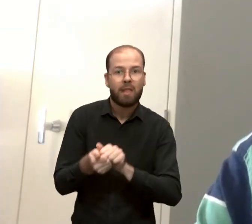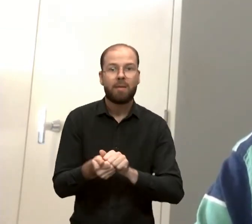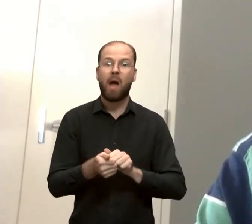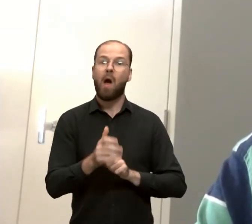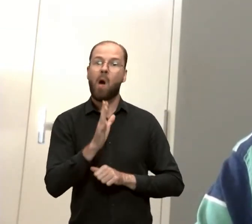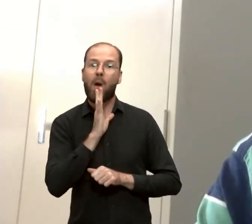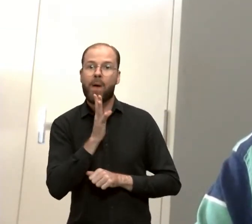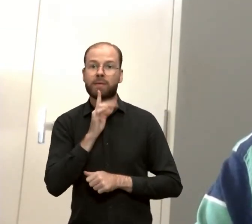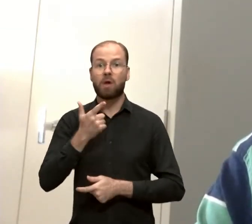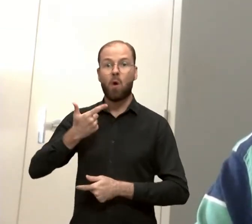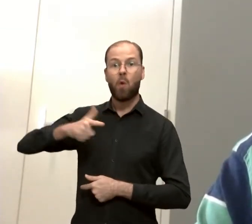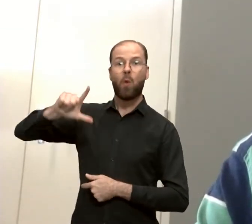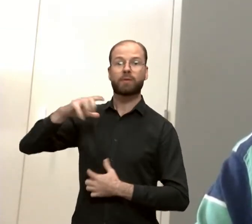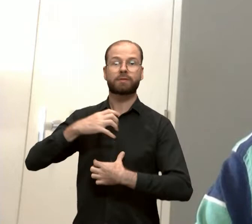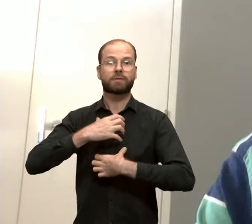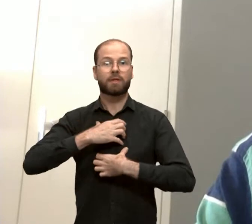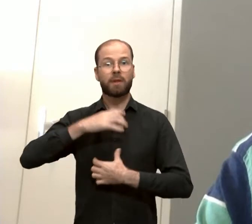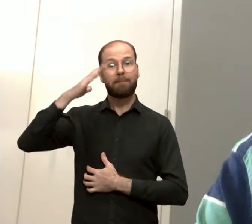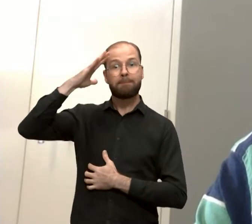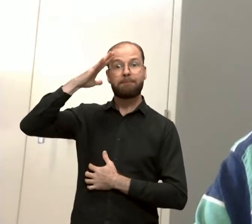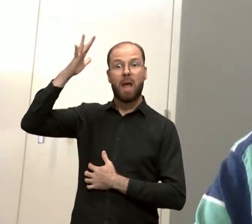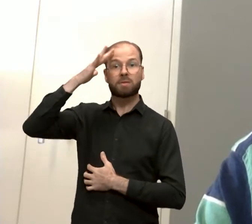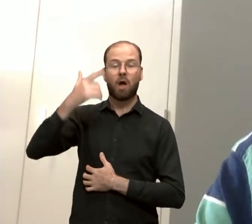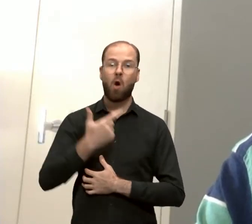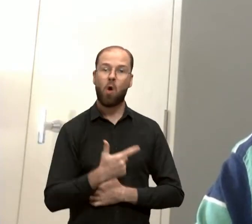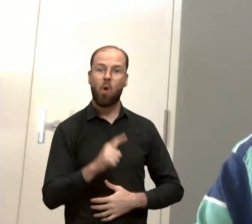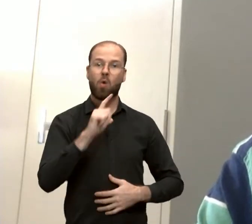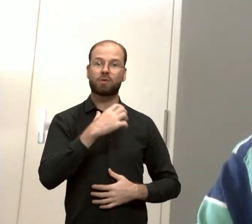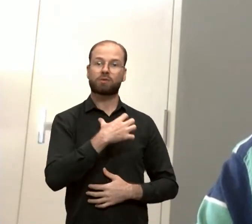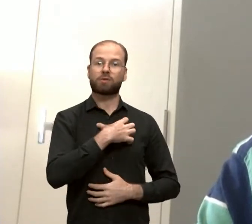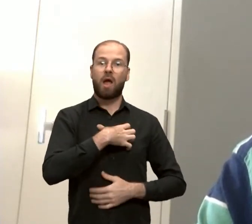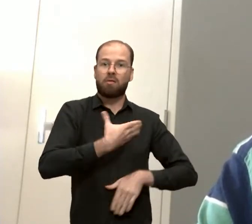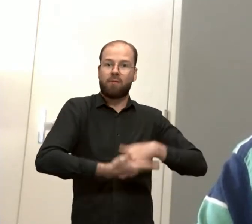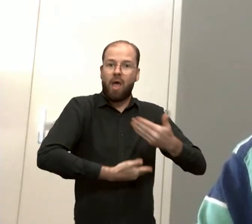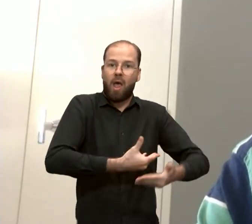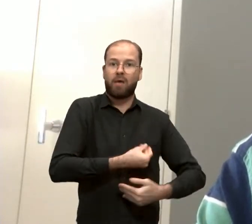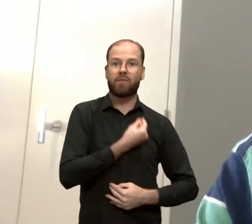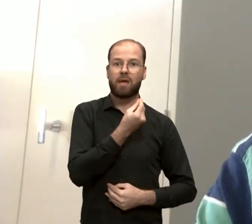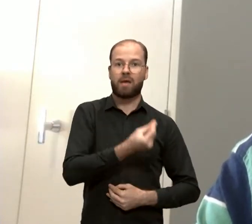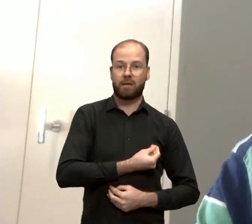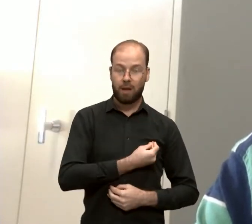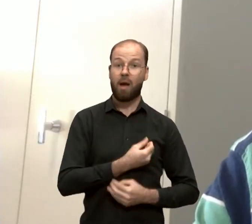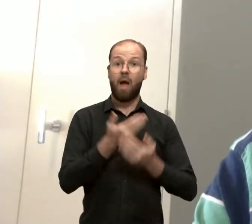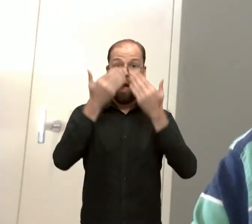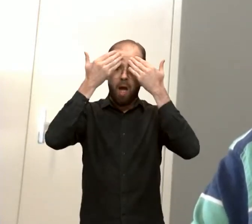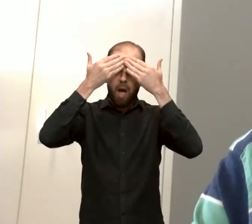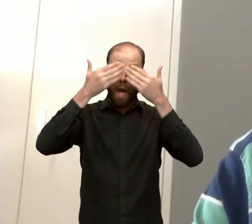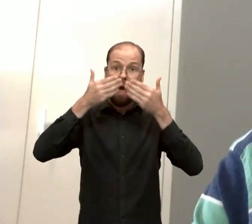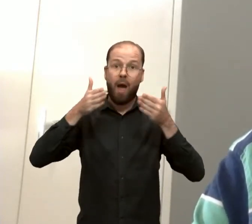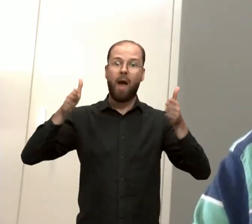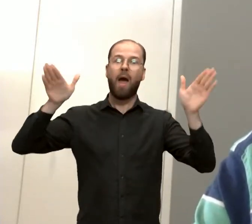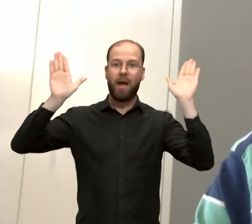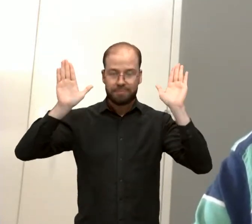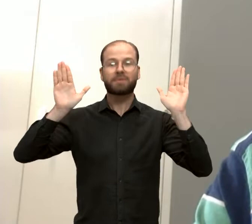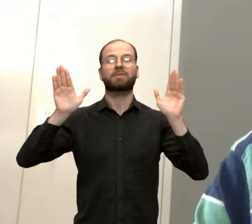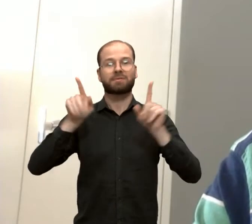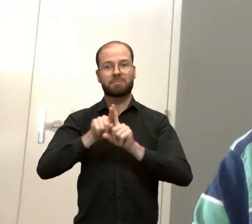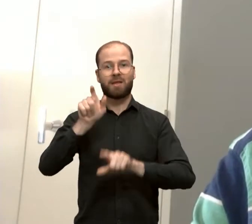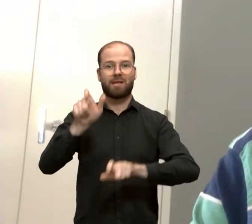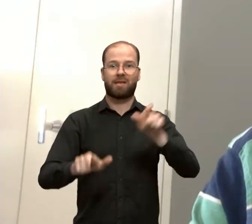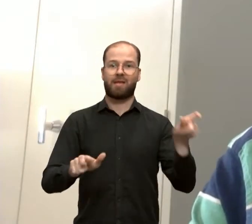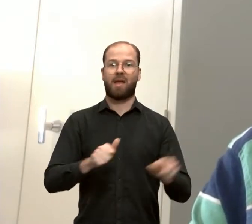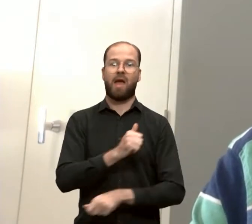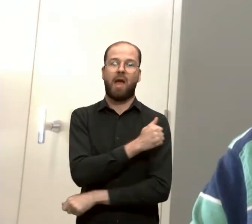outras maneiras de encarar a vida, abrem os horizontes, né, dos